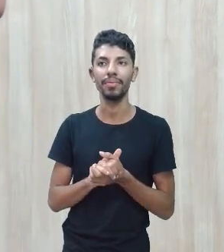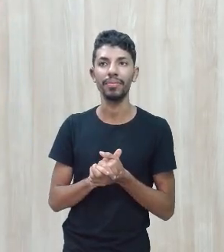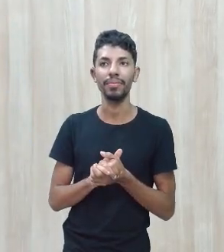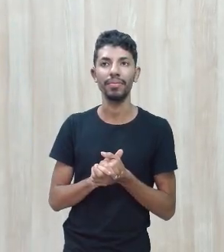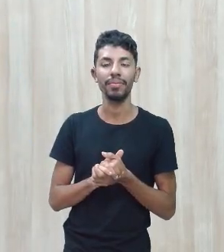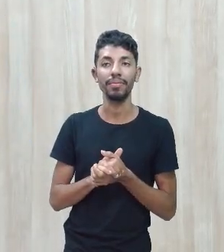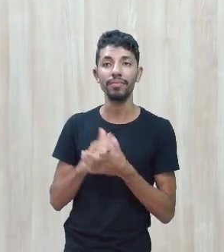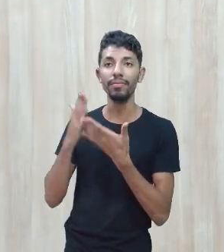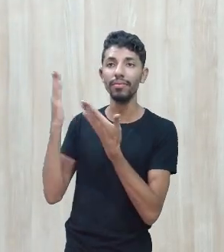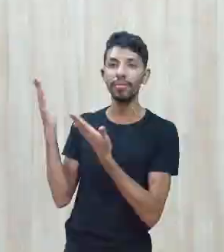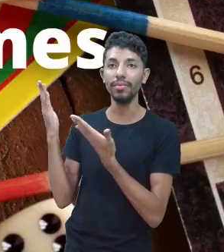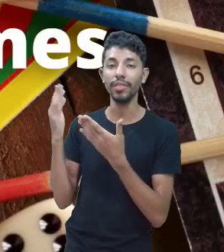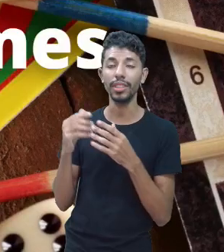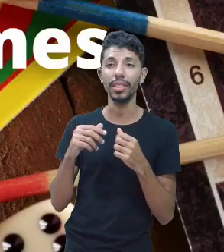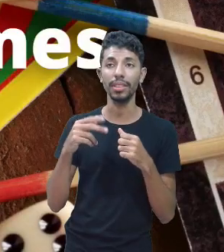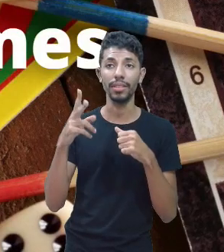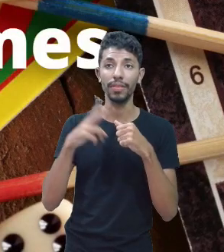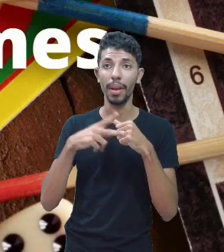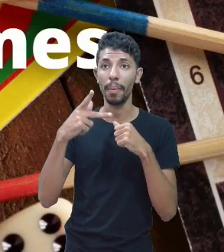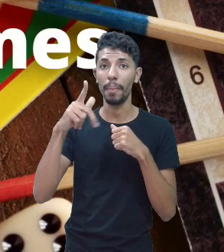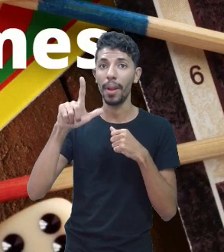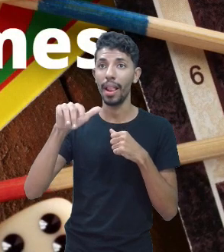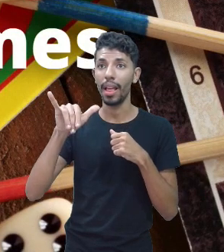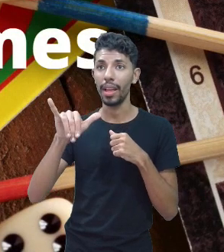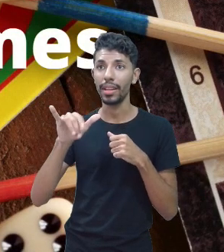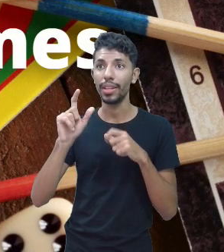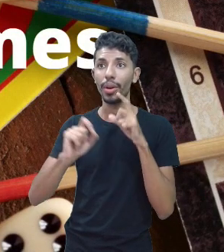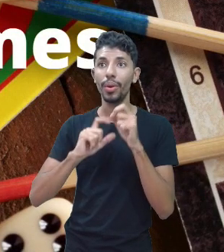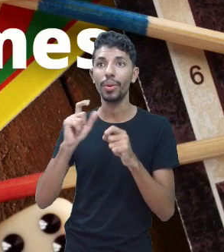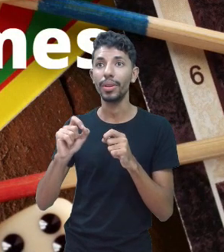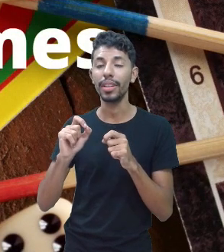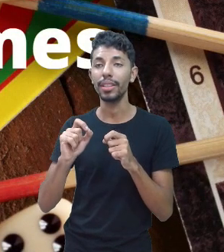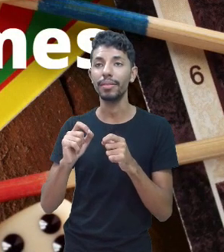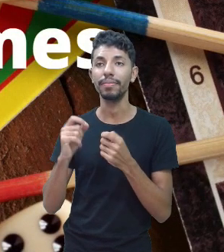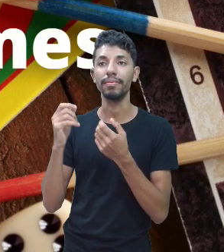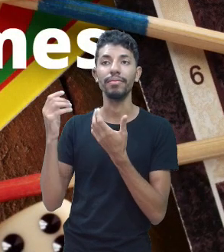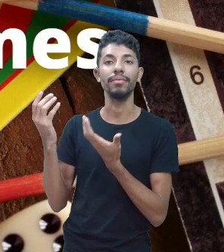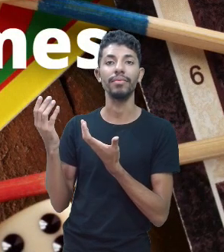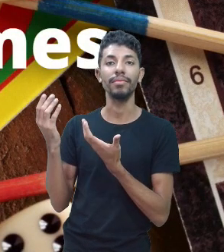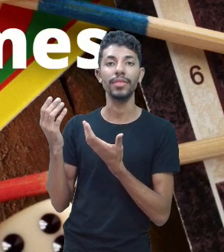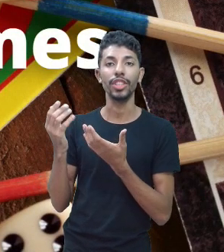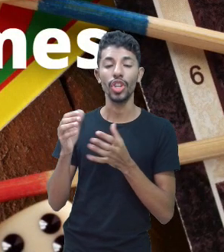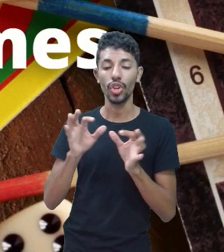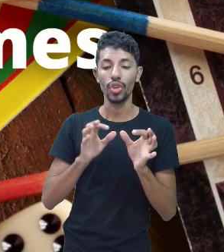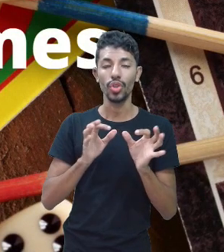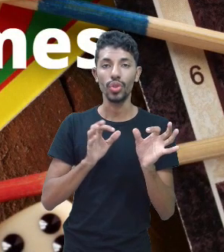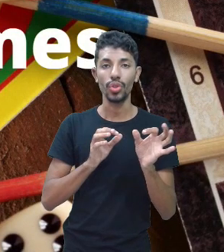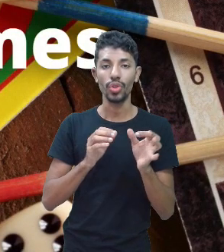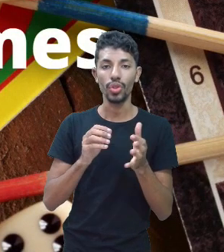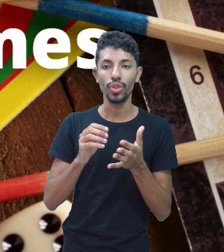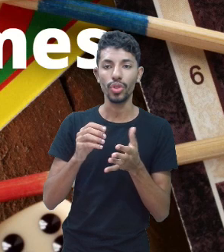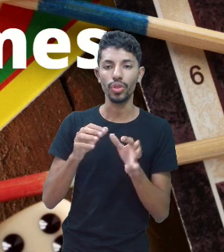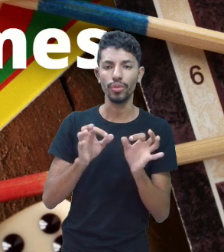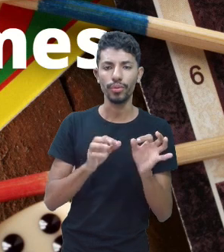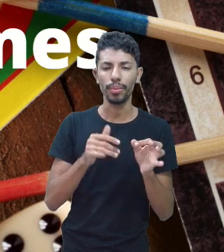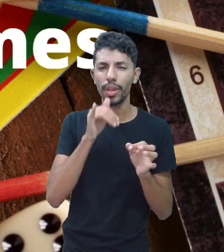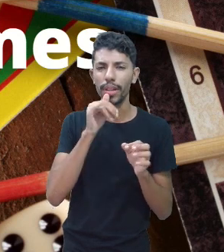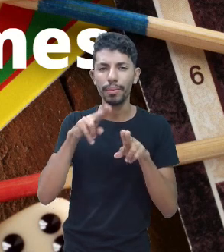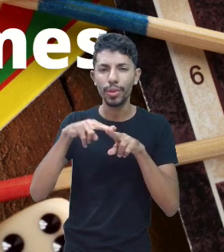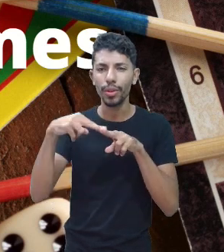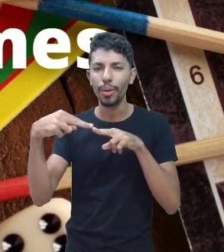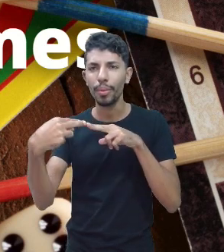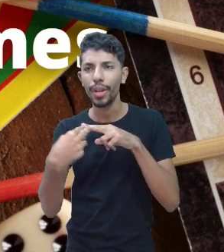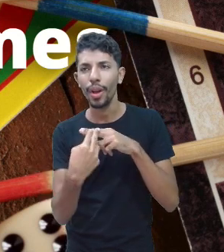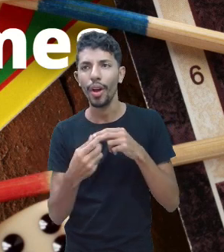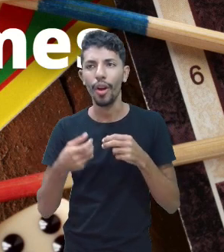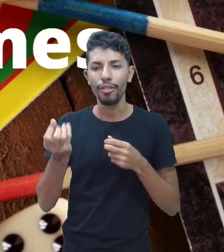To play cards. To play board games, que são jogos de tabuleiro. Aqui tem dominó, aqui tem dado, aqui